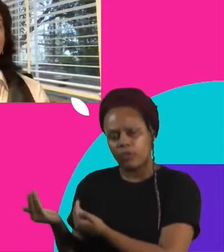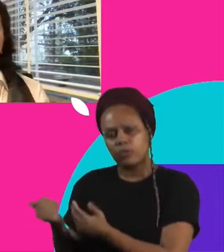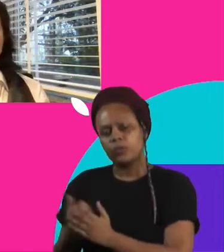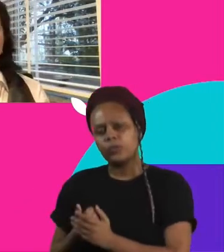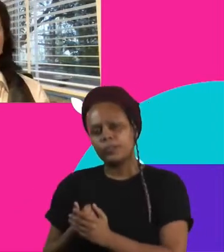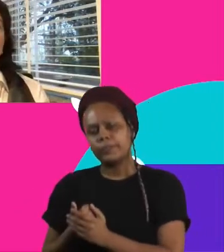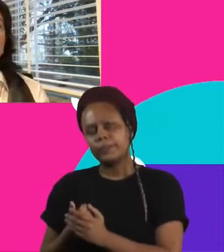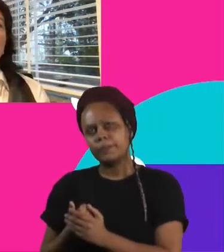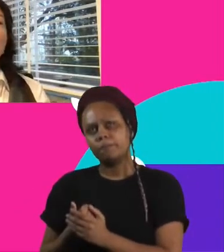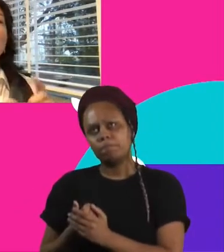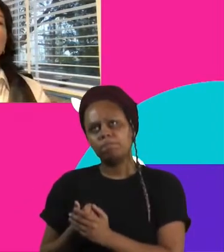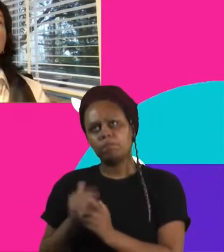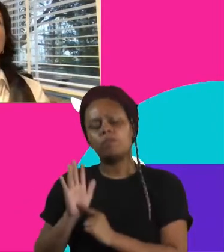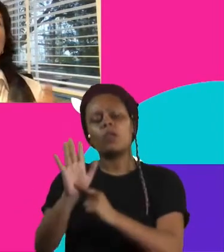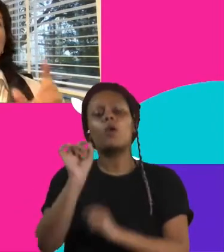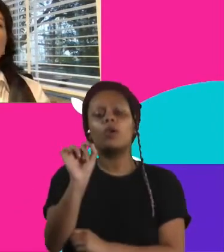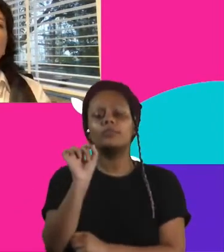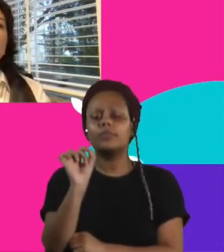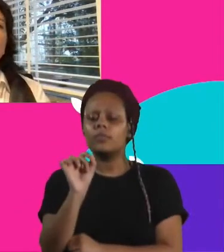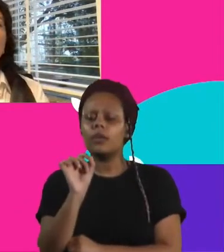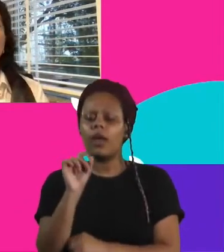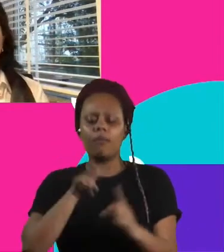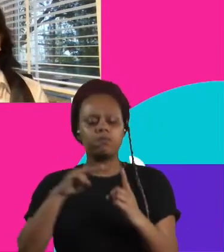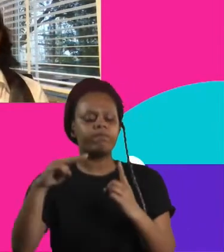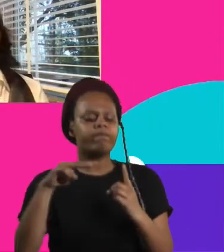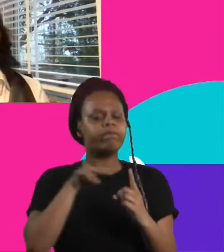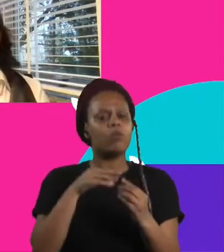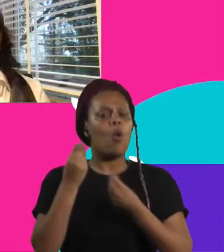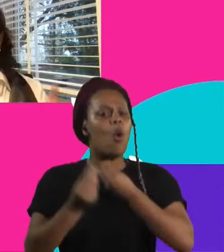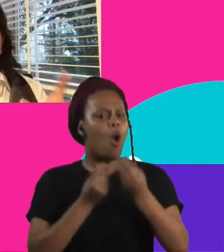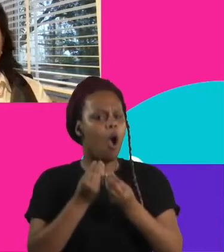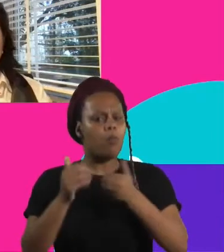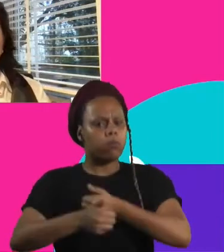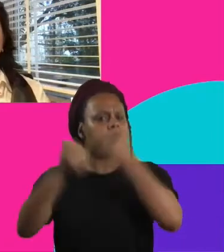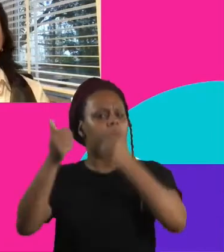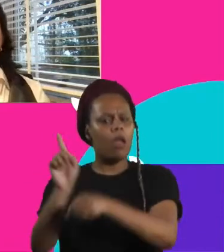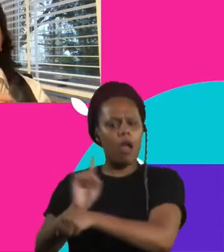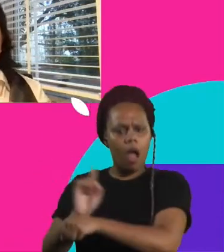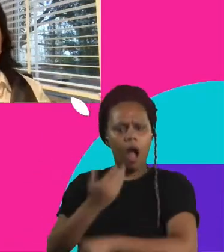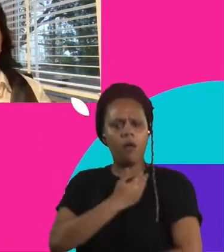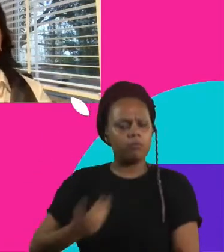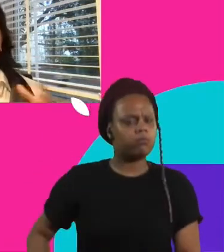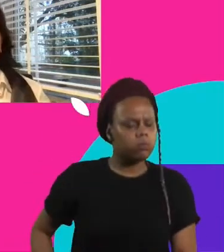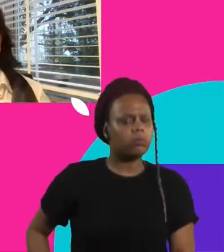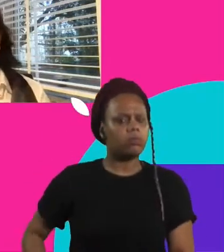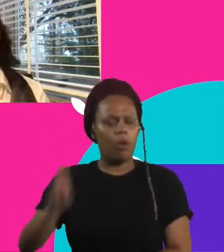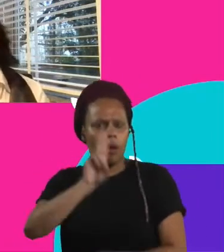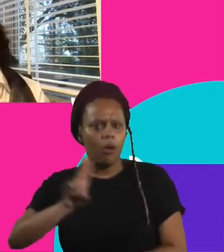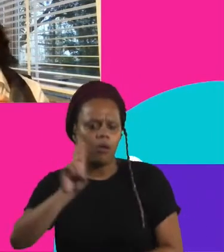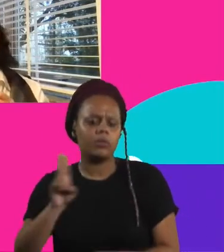do olhar do Humanize, de como é que a gente tem os melhores gestores públicos tomando as decisões e usando